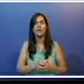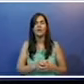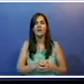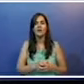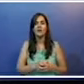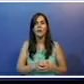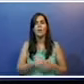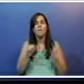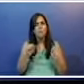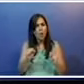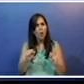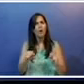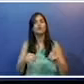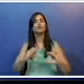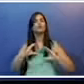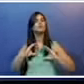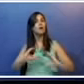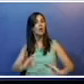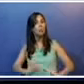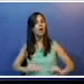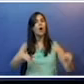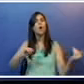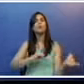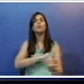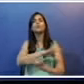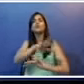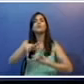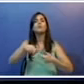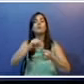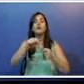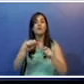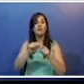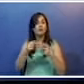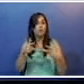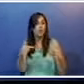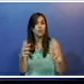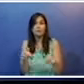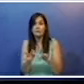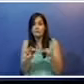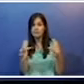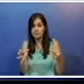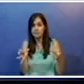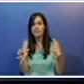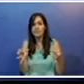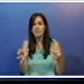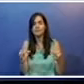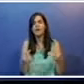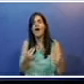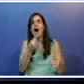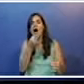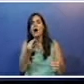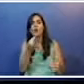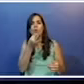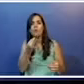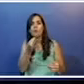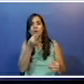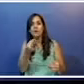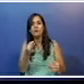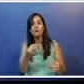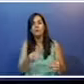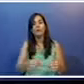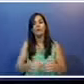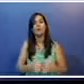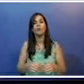cidadão ecossustentável adotando atos simples. É um argumento utilizado pelo